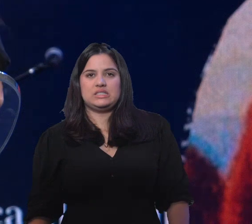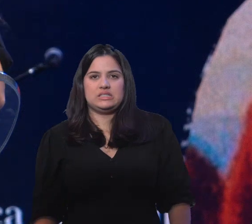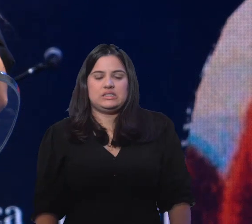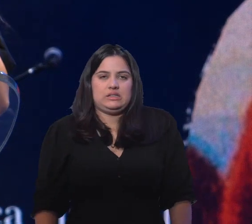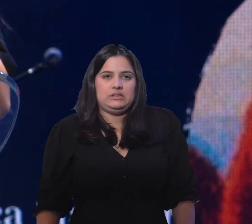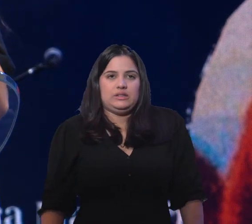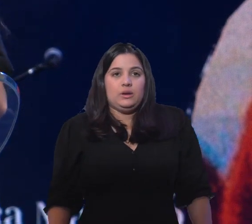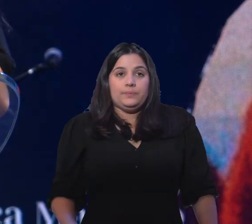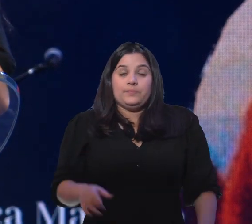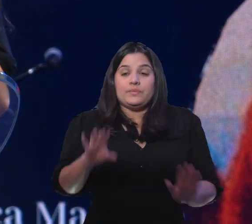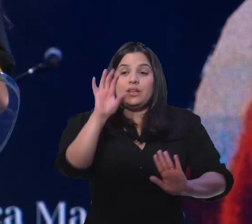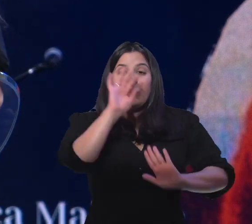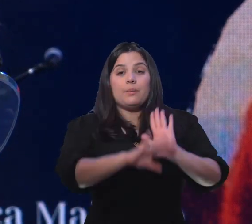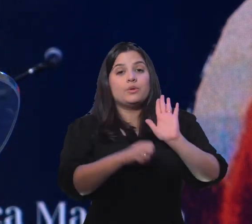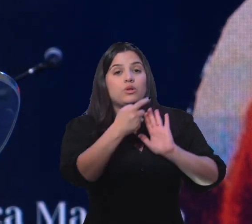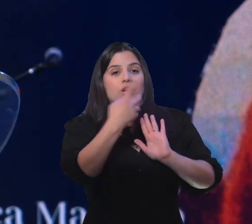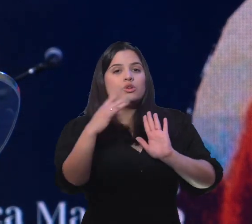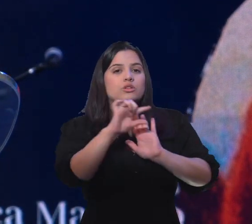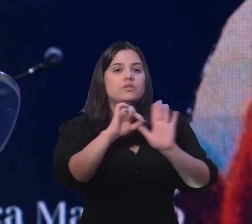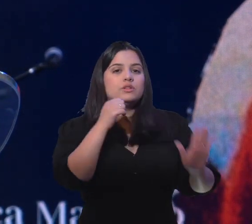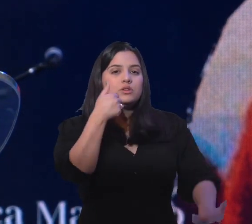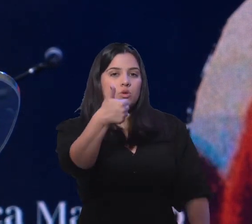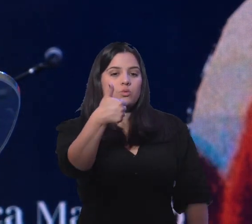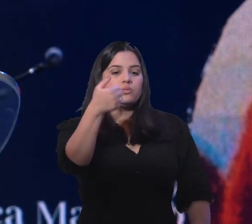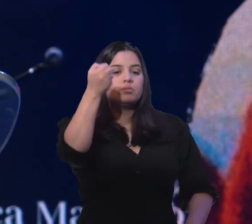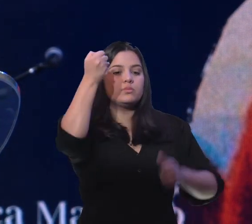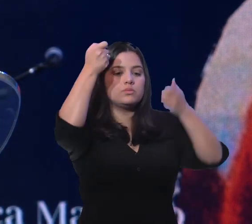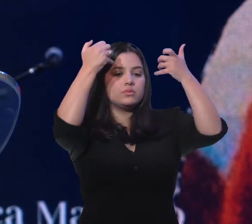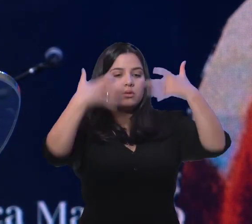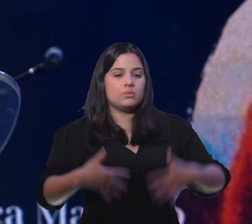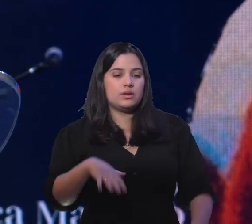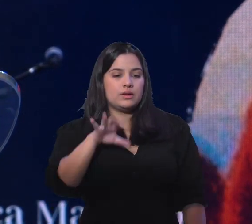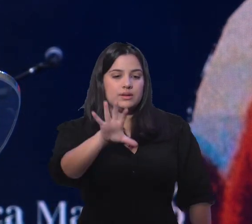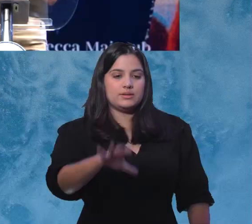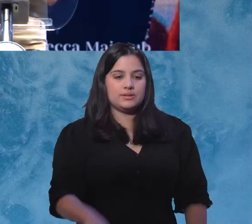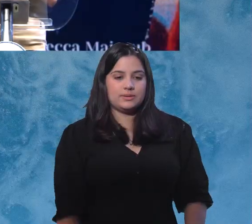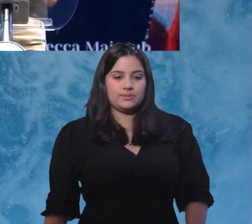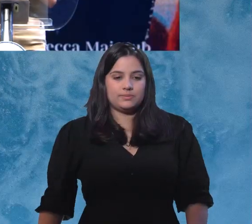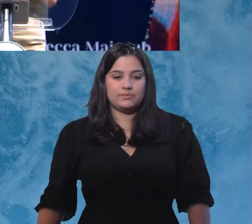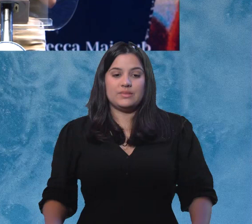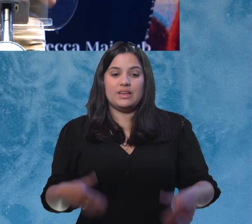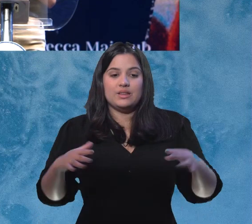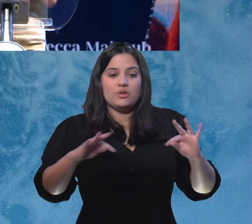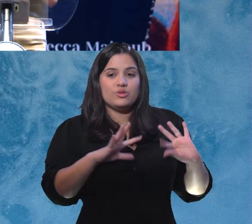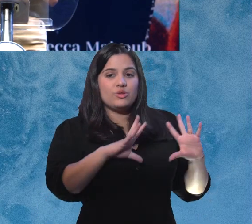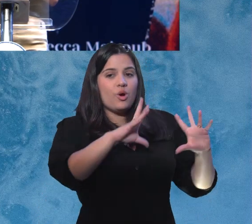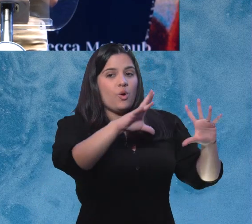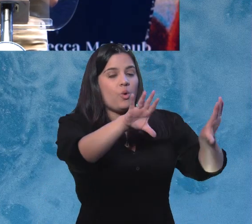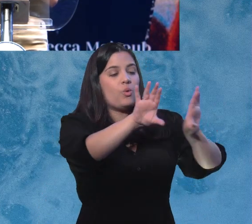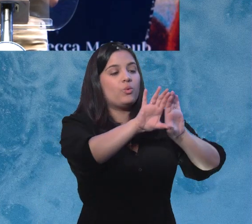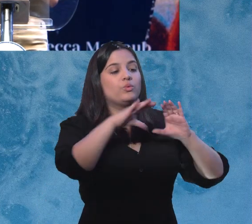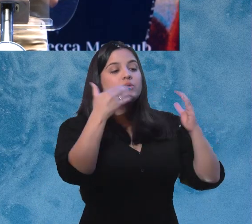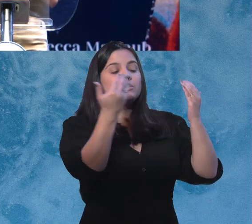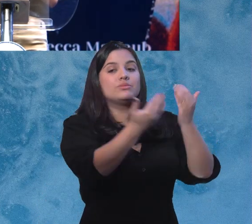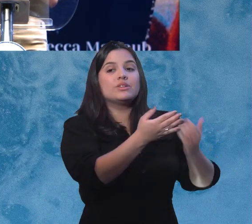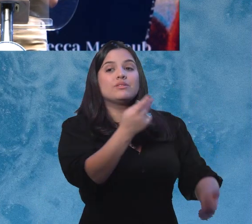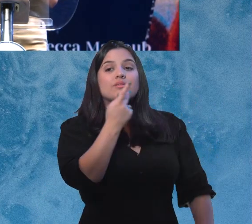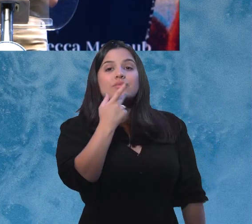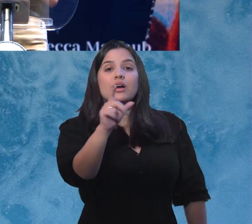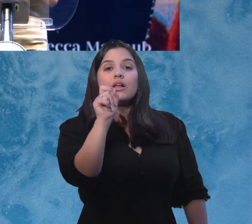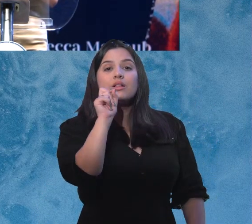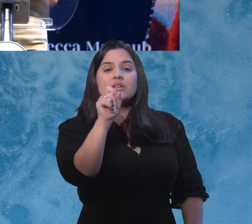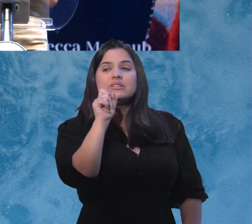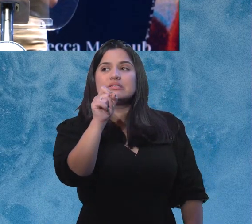Capítulo 14, versículo 1 a 4 diz assim: Então toda a comunidade começou a chorar em voz alta e continuou em prantos